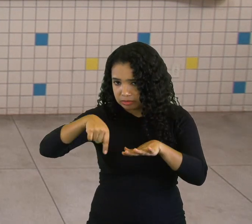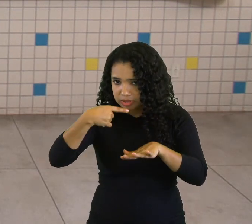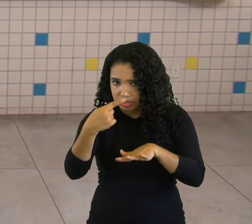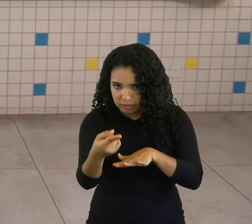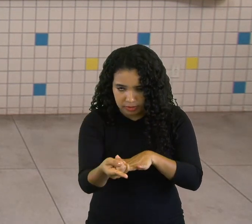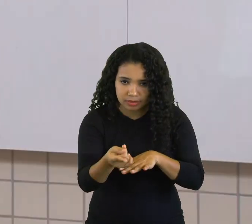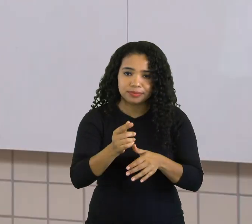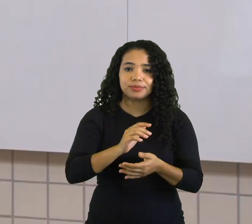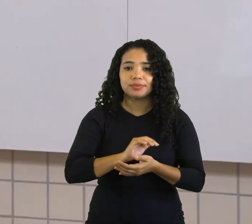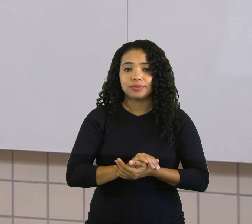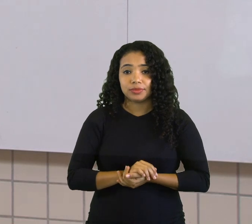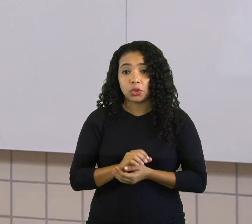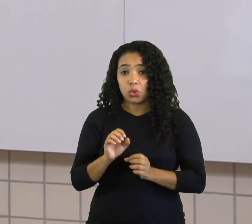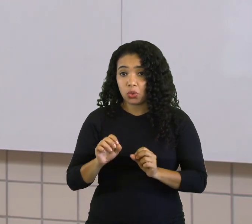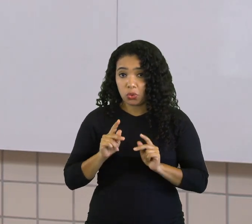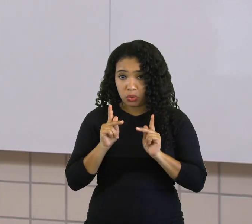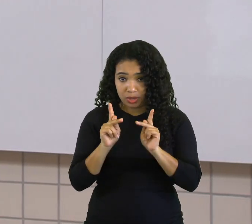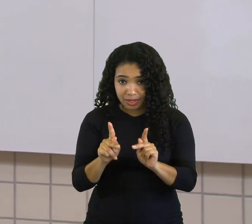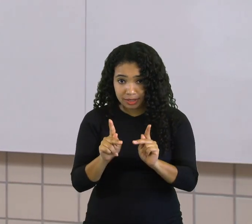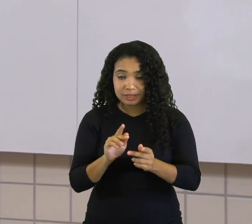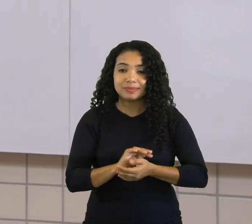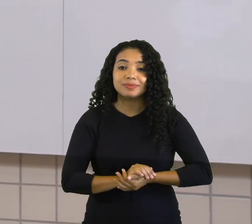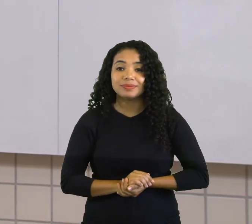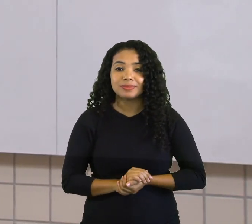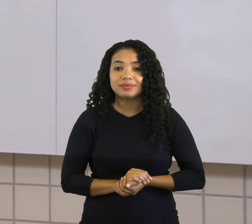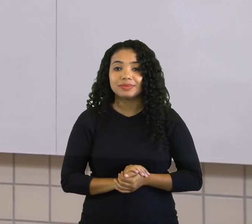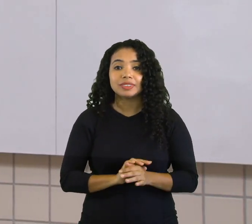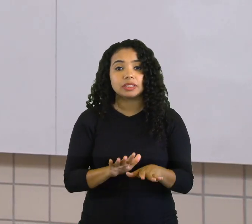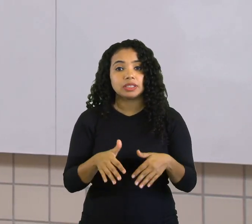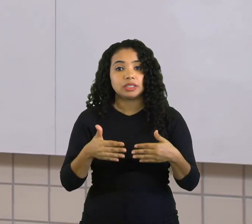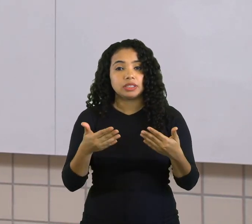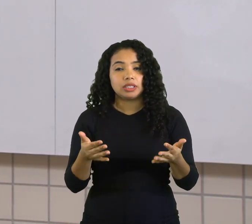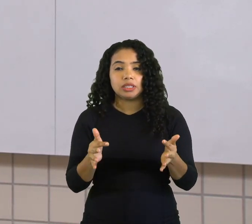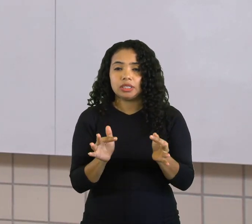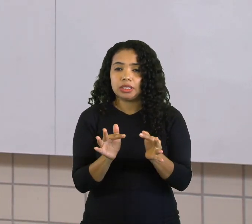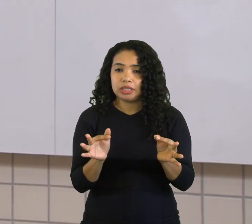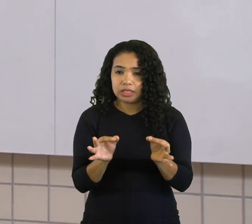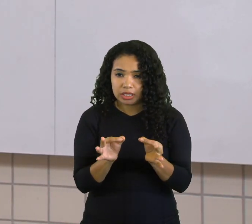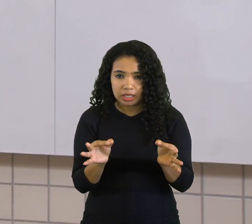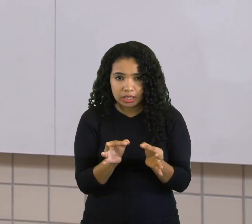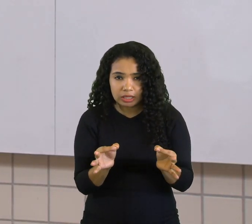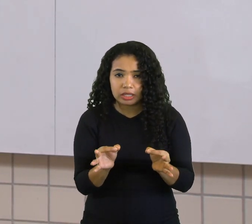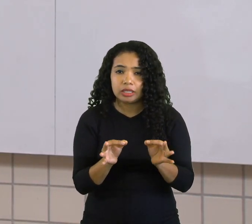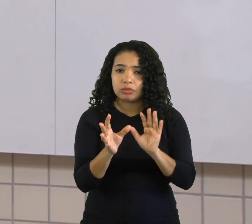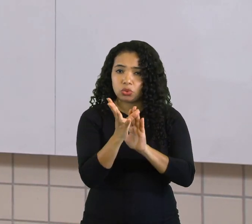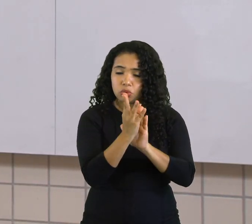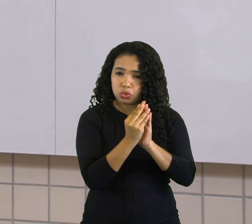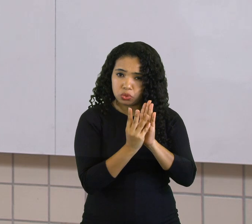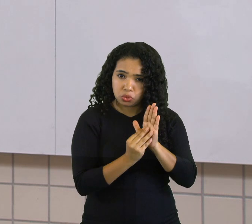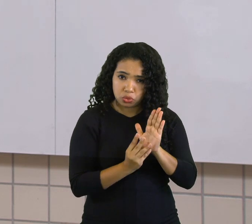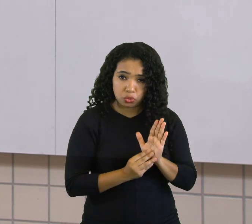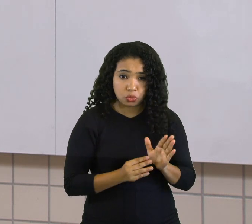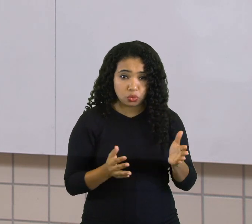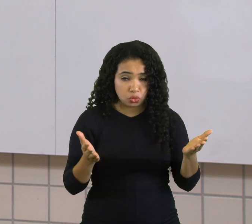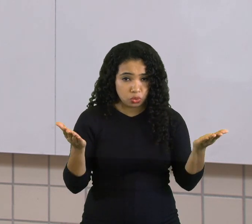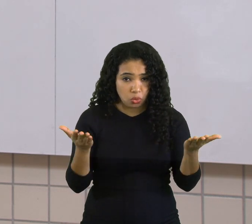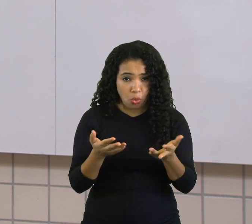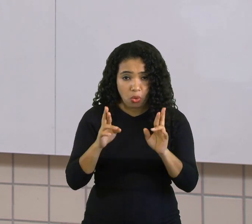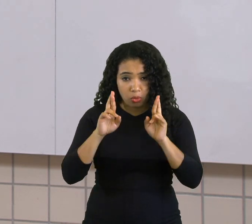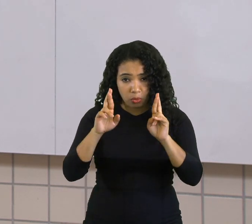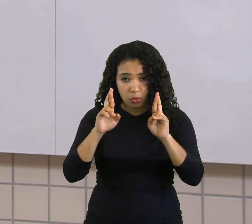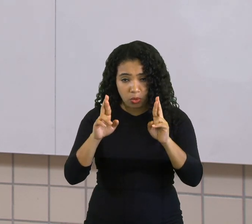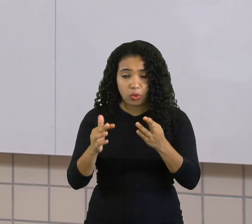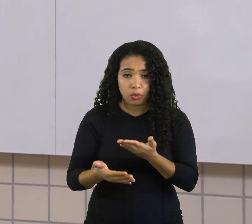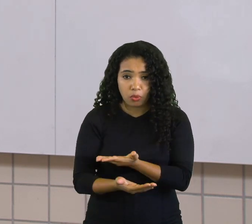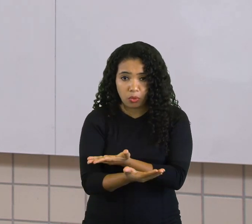semana. Ok, guys? Então, é muito simples. Foi esse o nosso conteúdo de hoje. Eu espero que